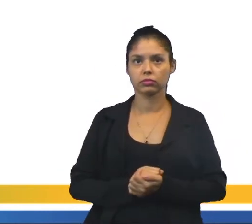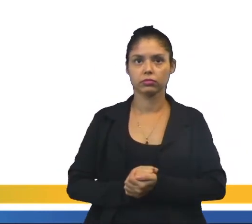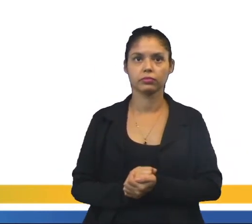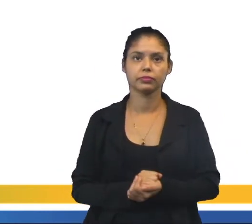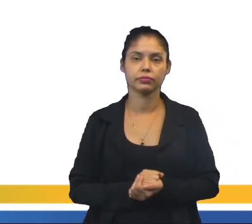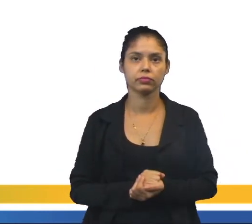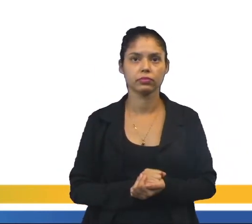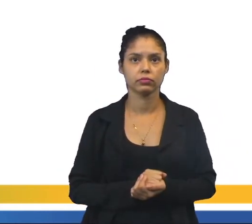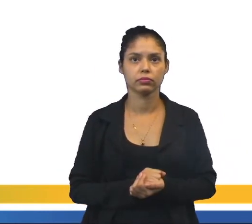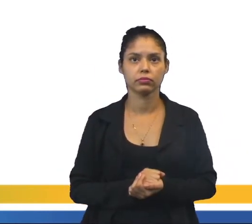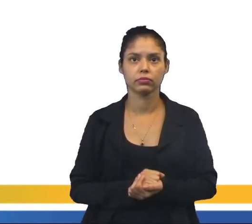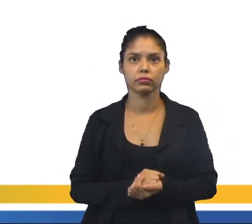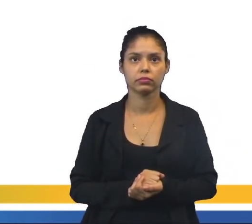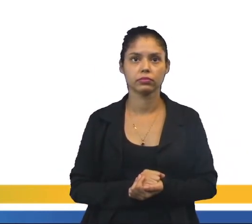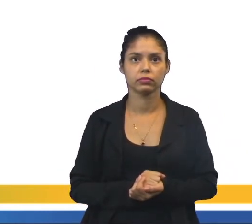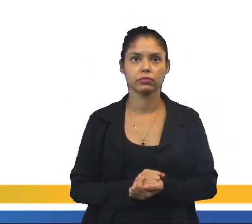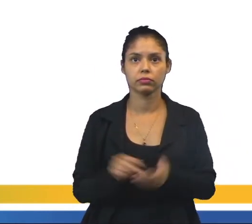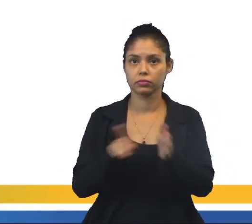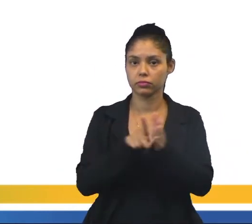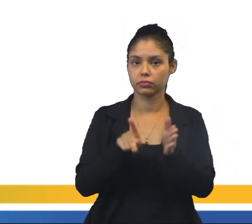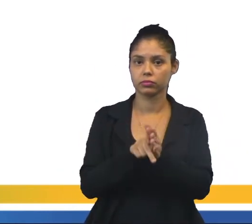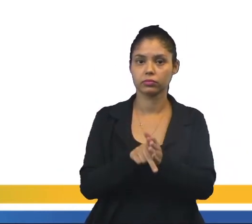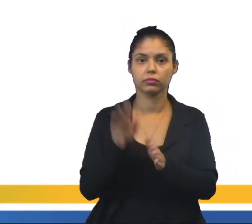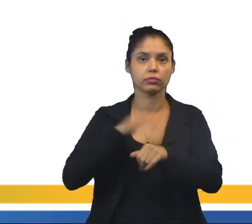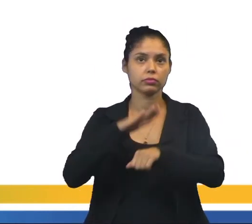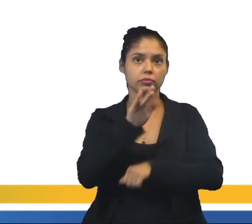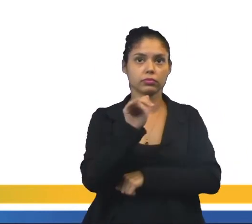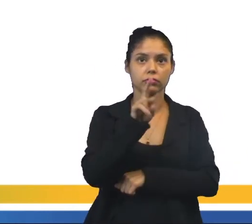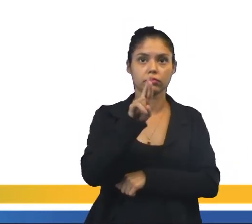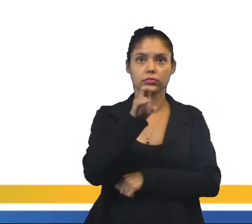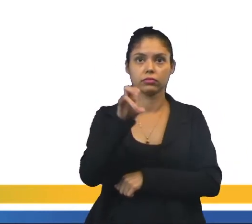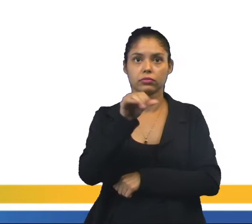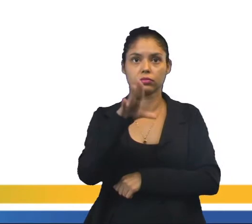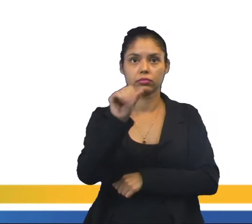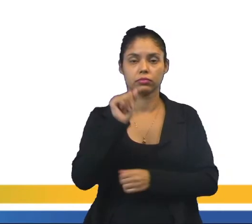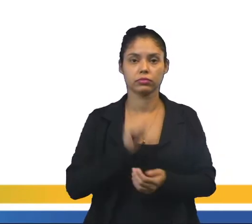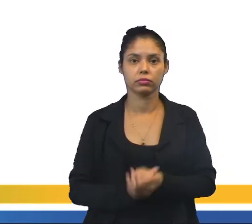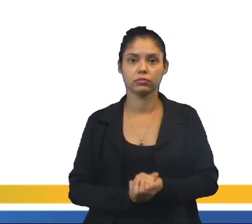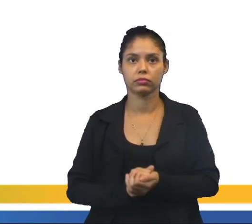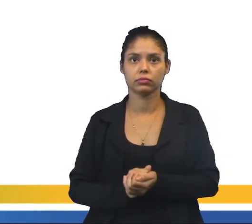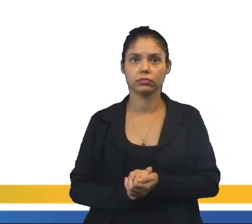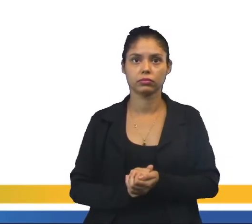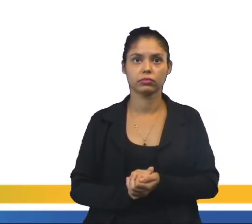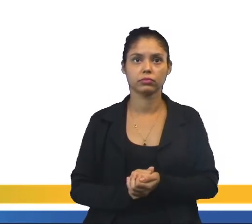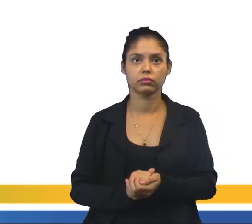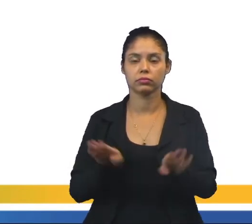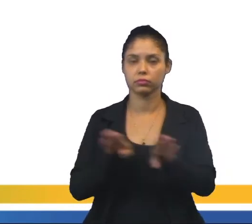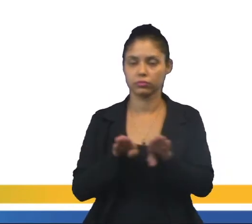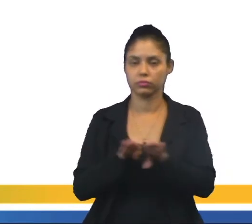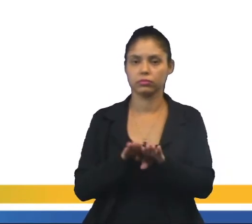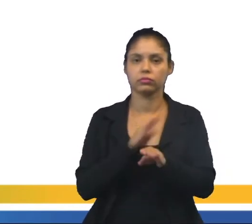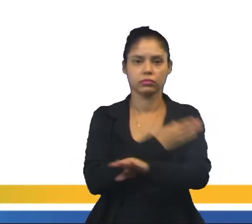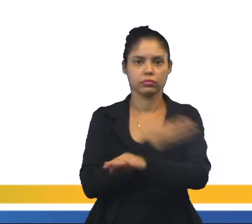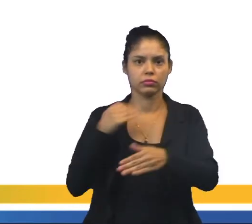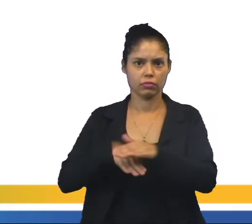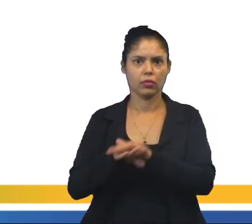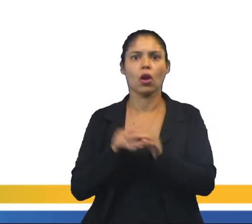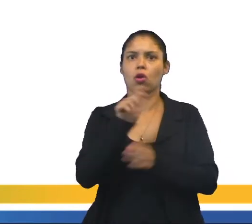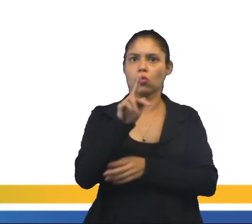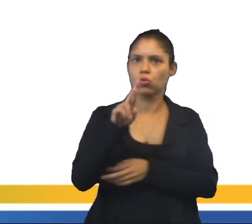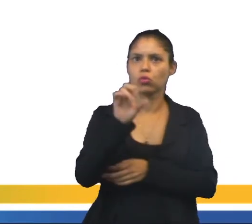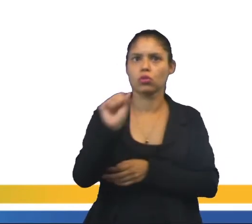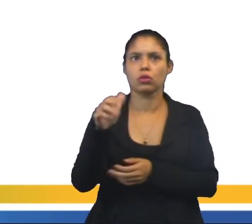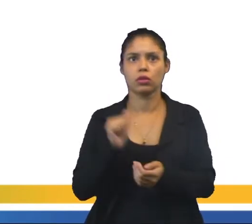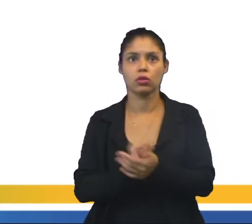som. A altura é a propriedade de ser mais grave, né? Que a gente chama mais grave, costuma chamar que é o grosso, né?